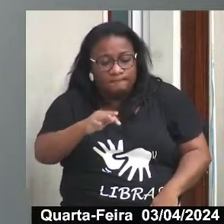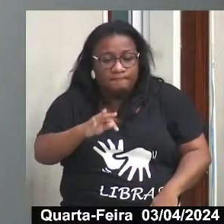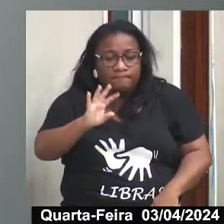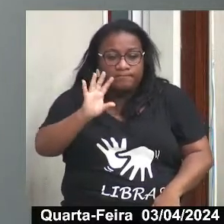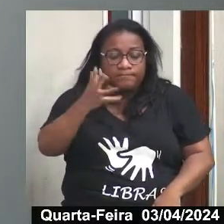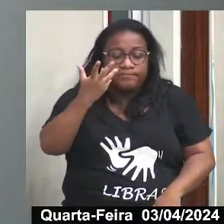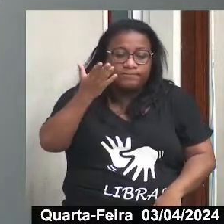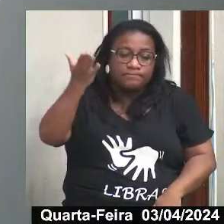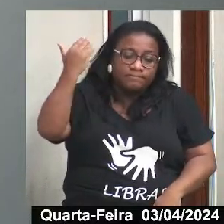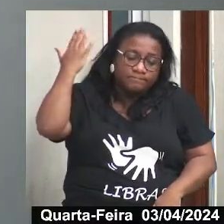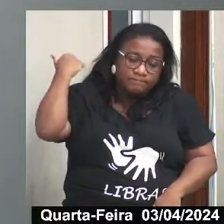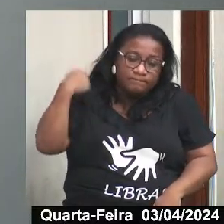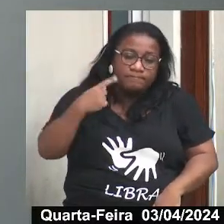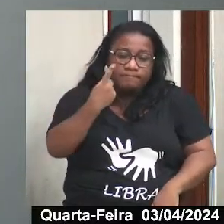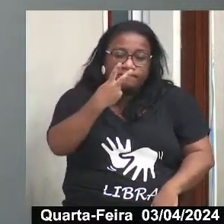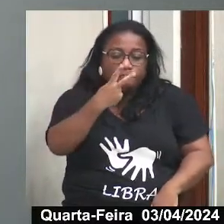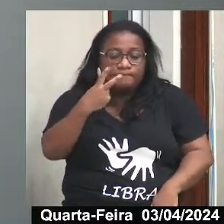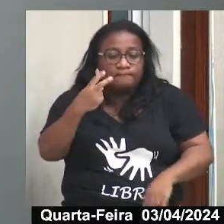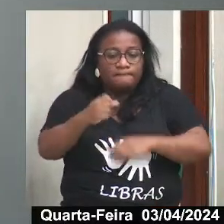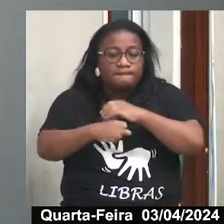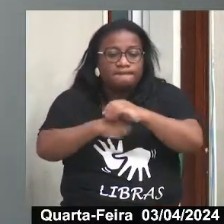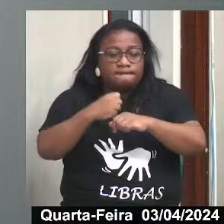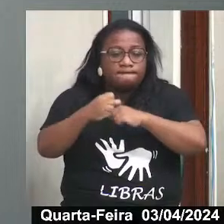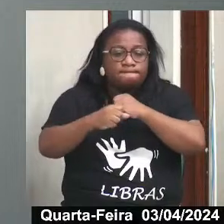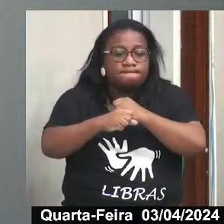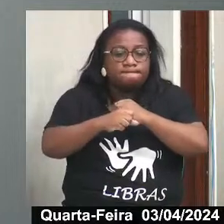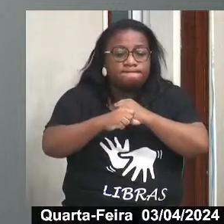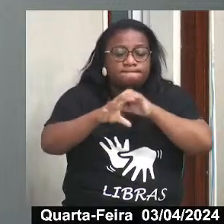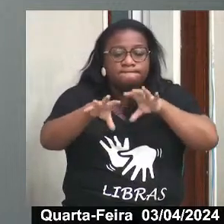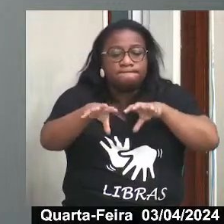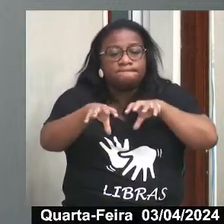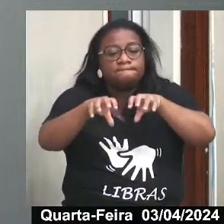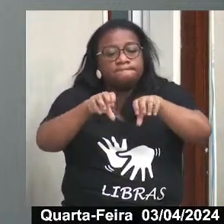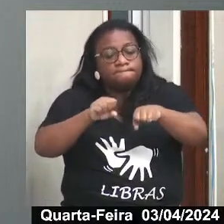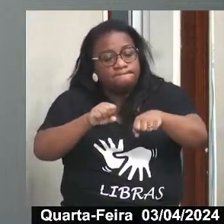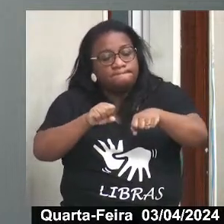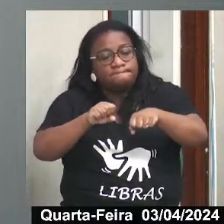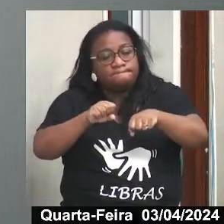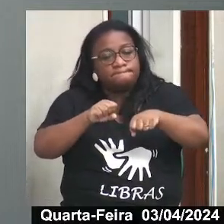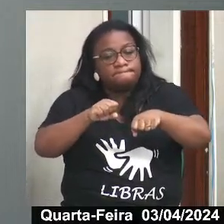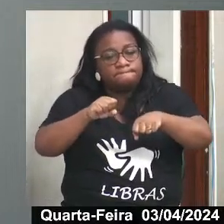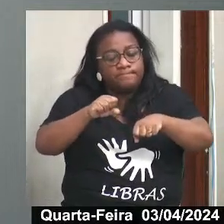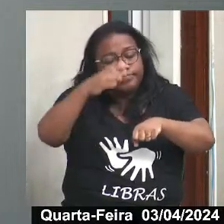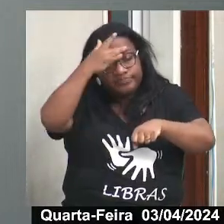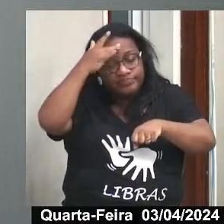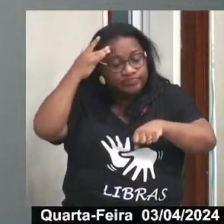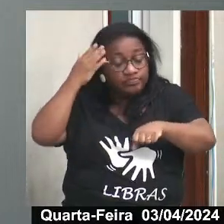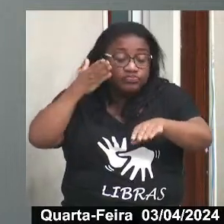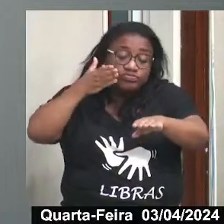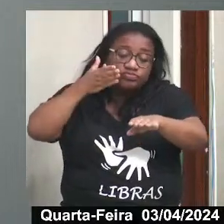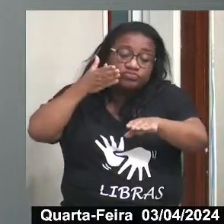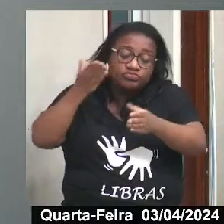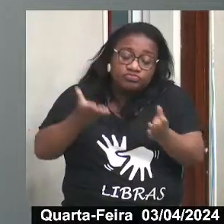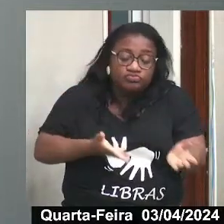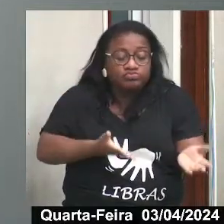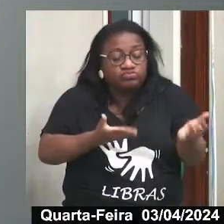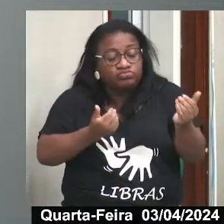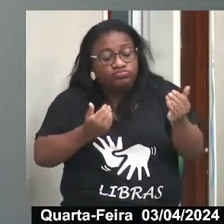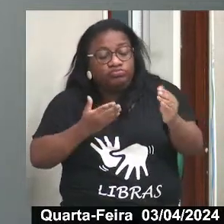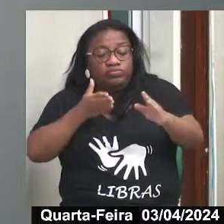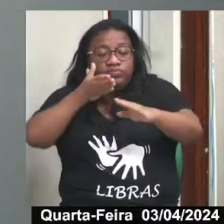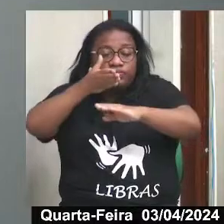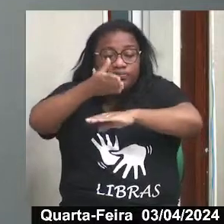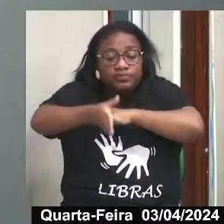atrás, vereadores, com o intuito de fazer a formação política de jovens que queriam entrar na política